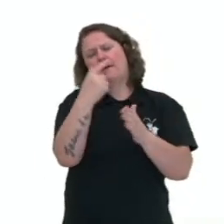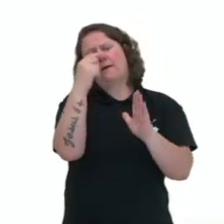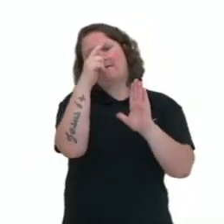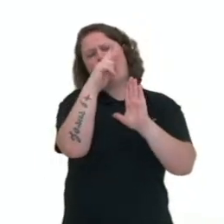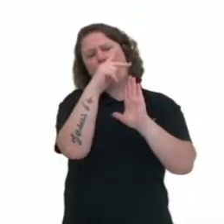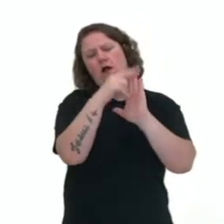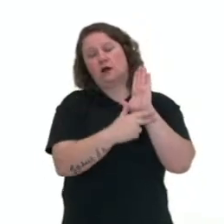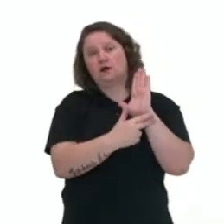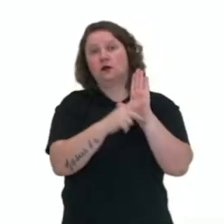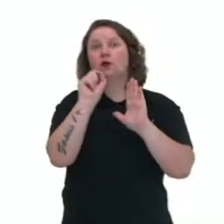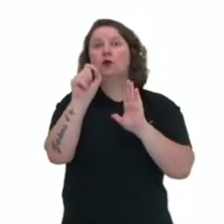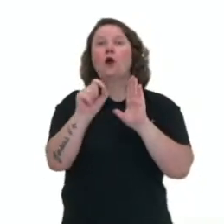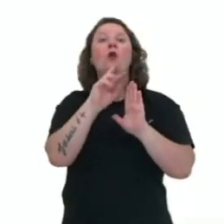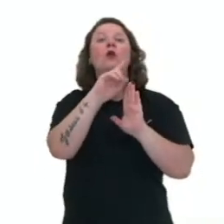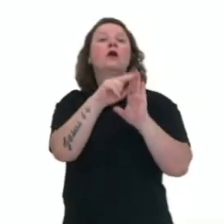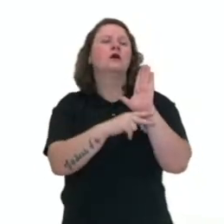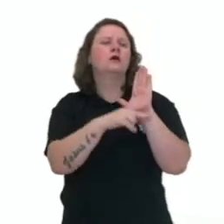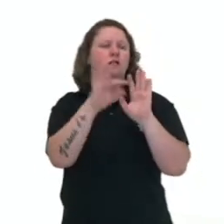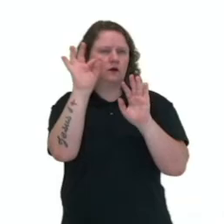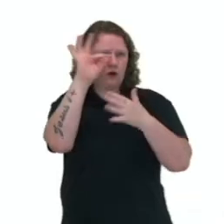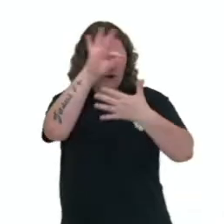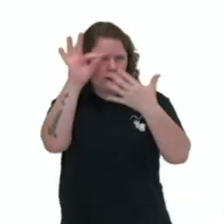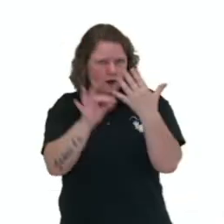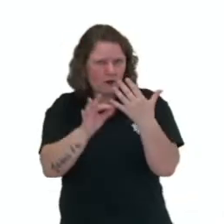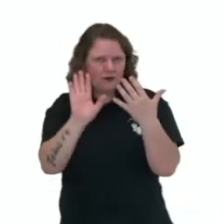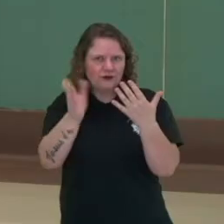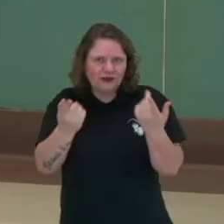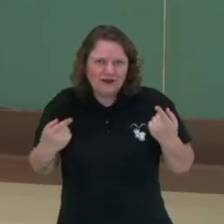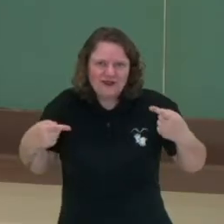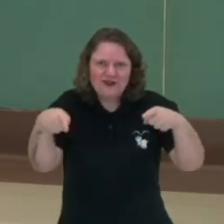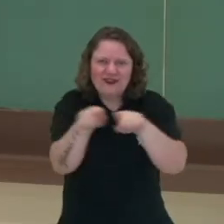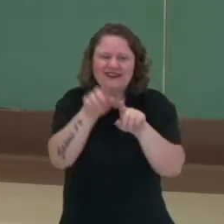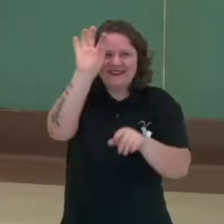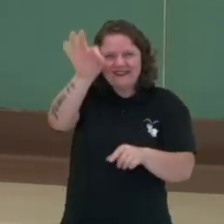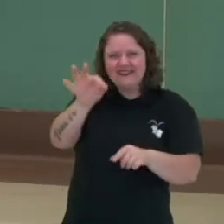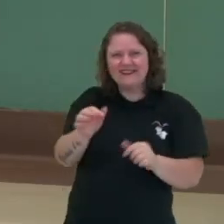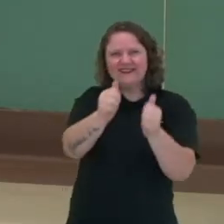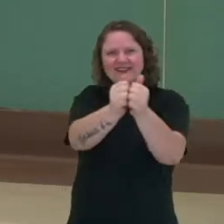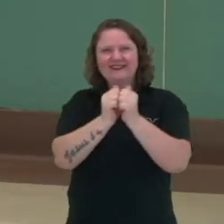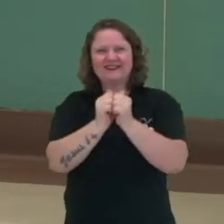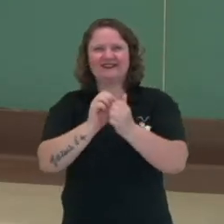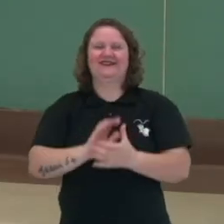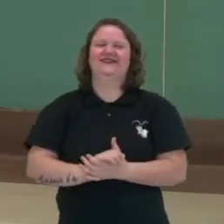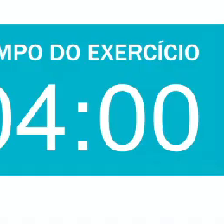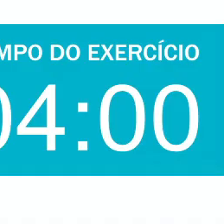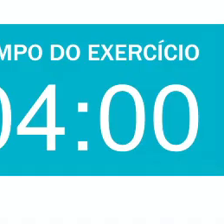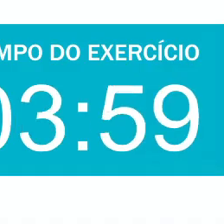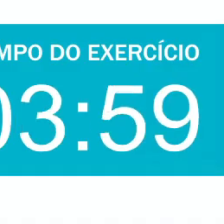Quais eram essas obrigações? Daqui a pouquinho nós voltamos, corrigimos juntos.